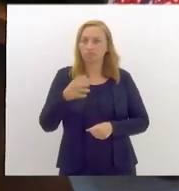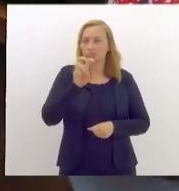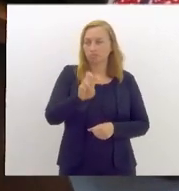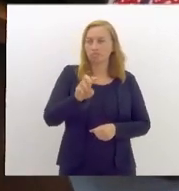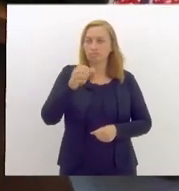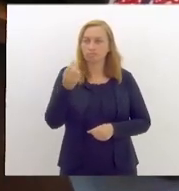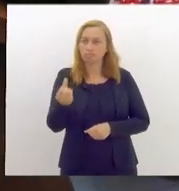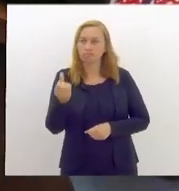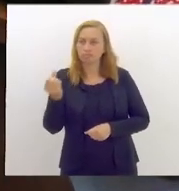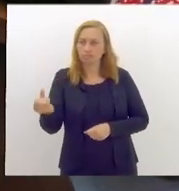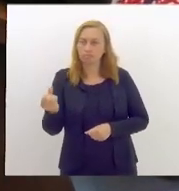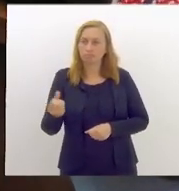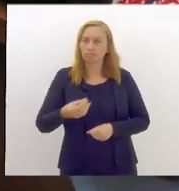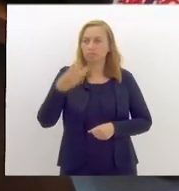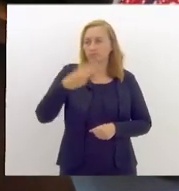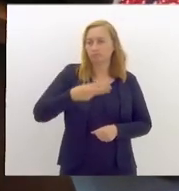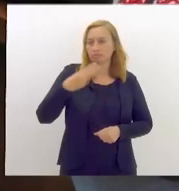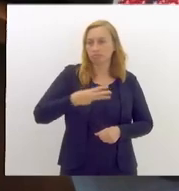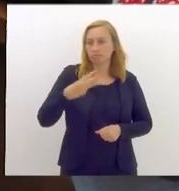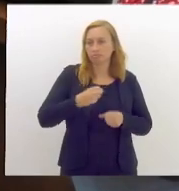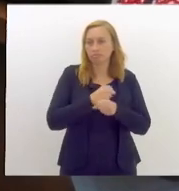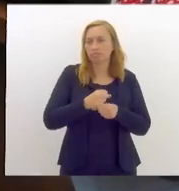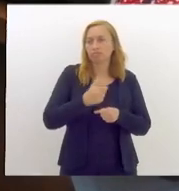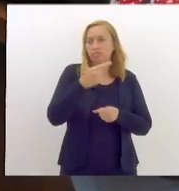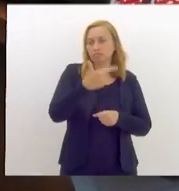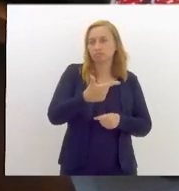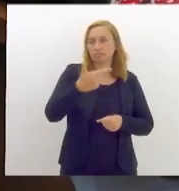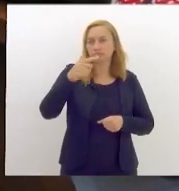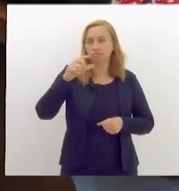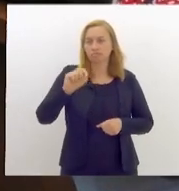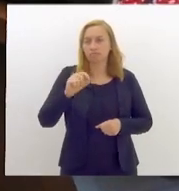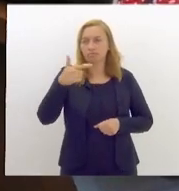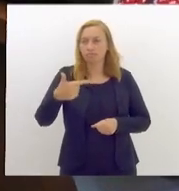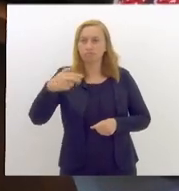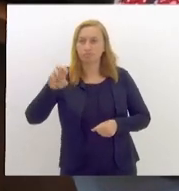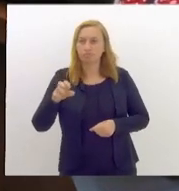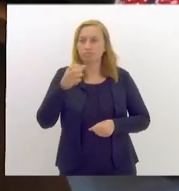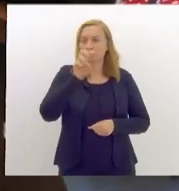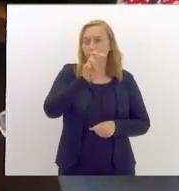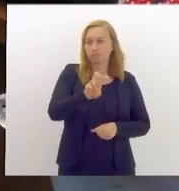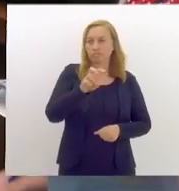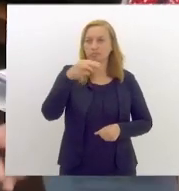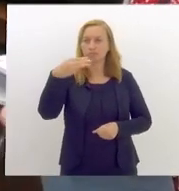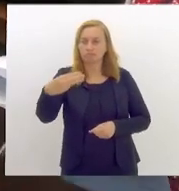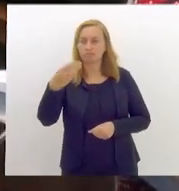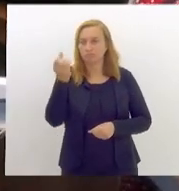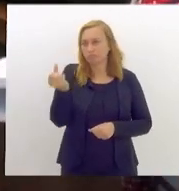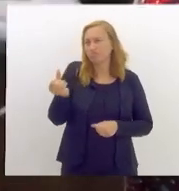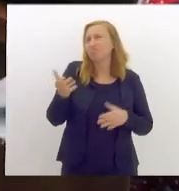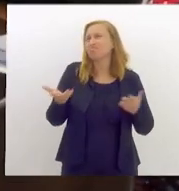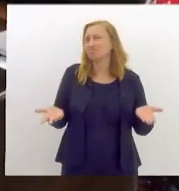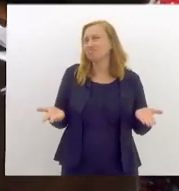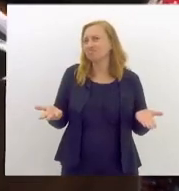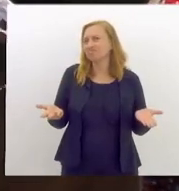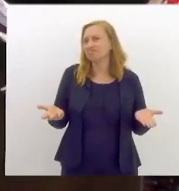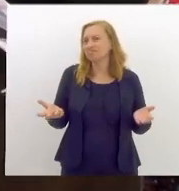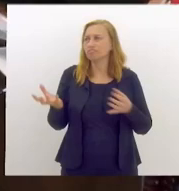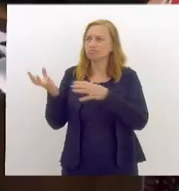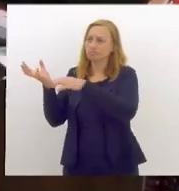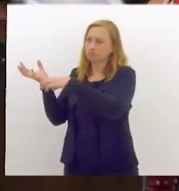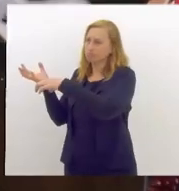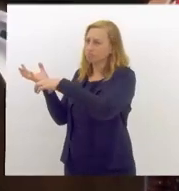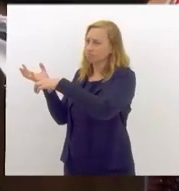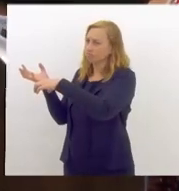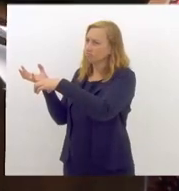e no terceiro ano em 2025 5:36 quer dizer o congresso